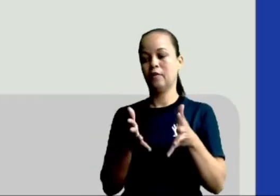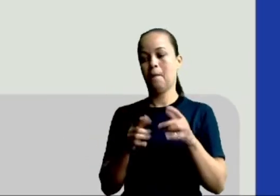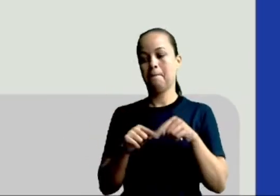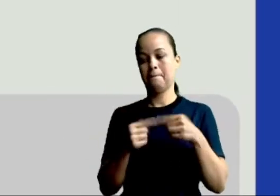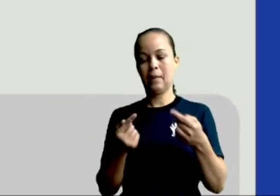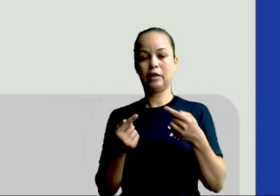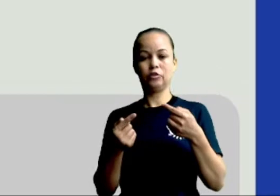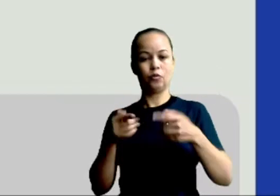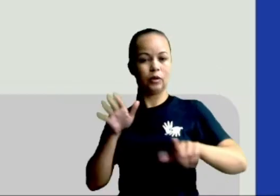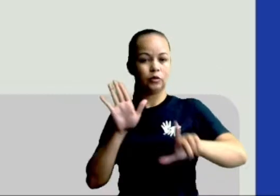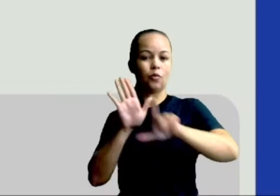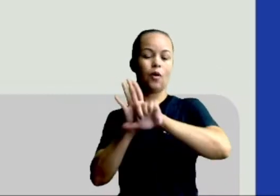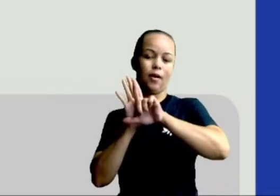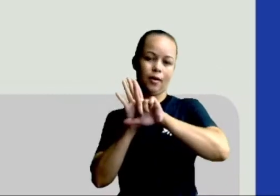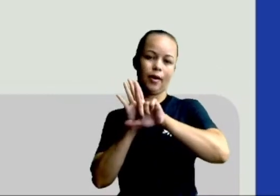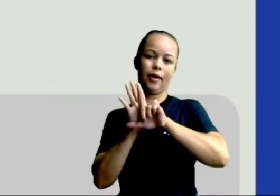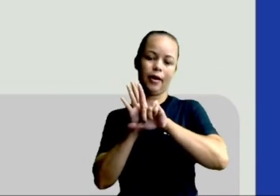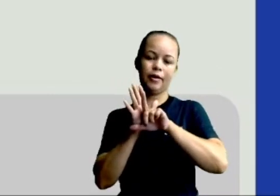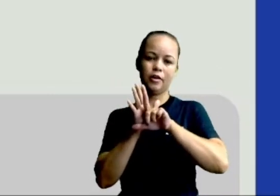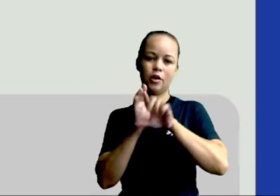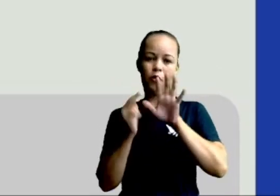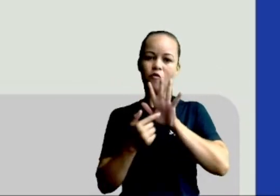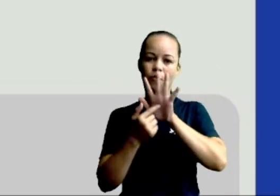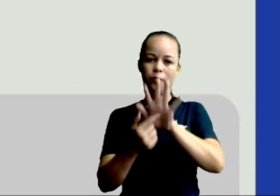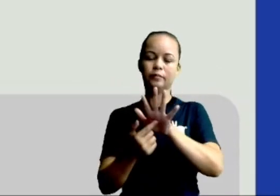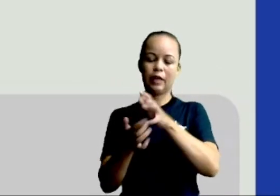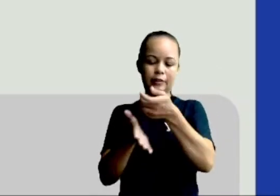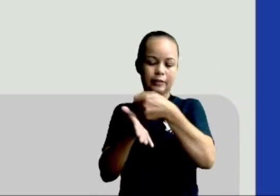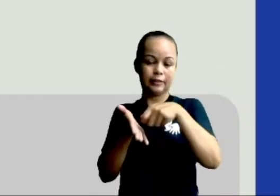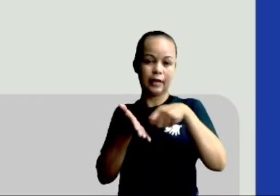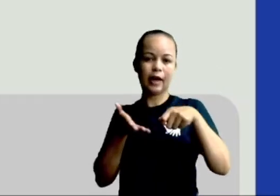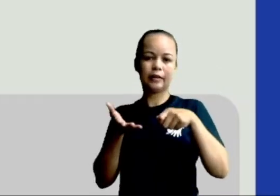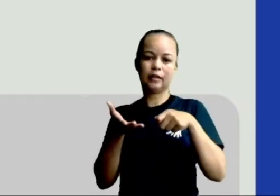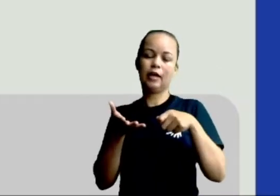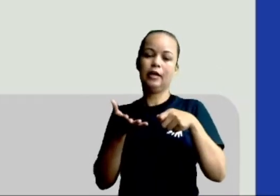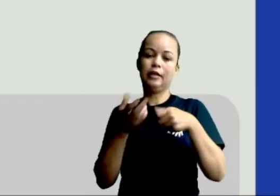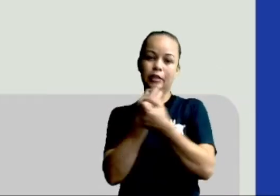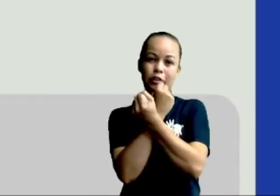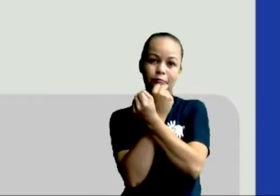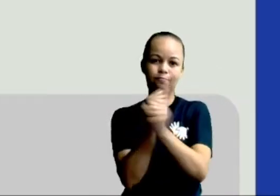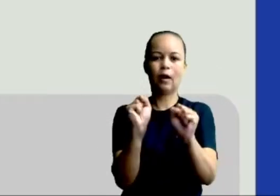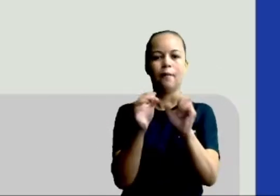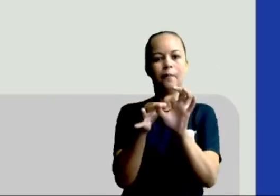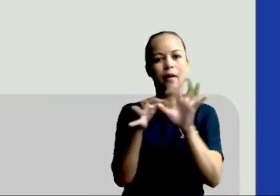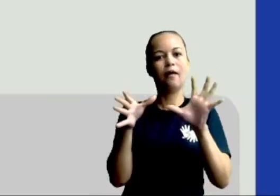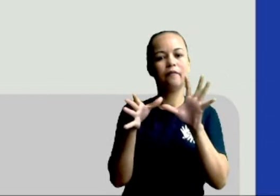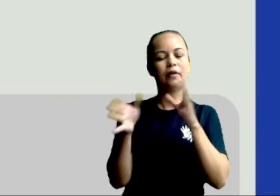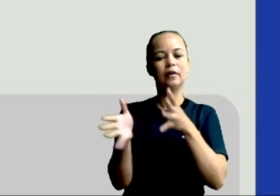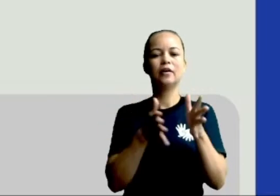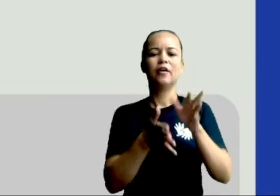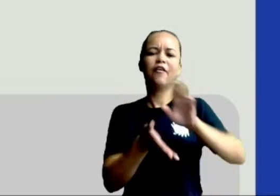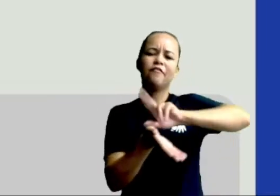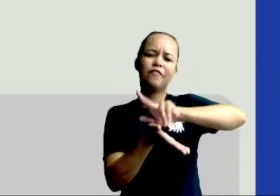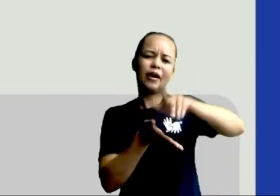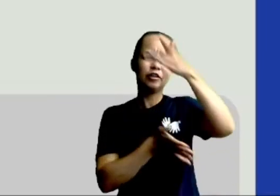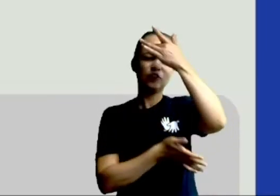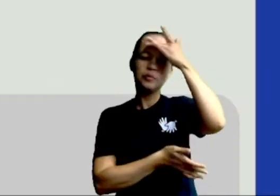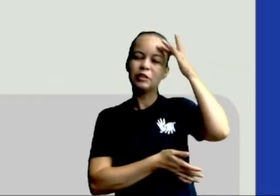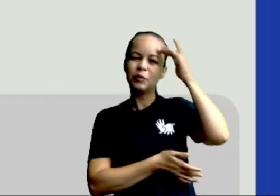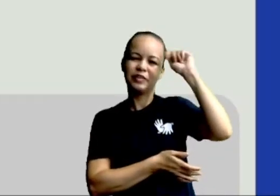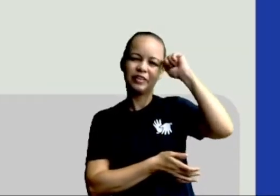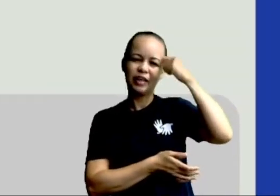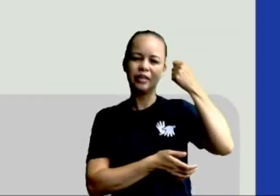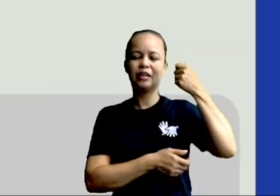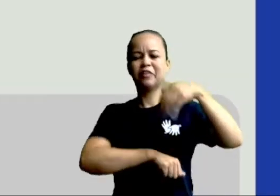lei veio à tona, quando a lei foi assinada e a escravidão foi abolida, muitos negros ficaram pelas